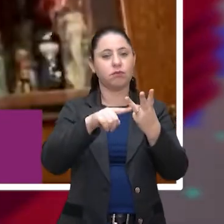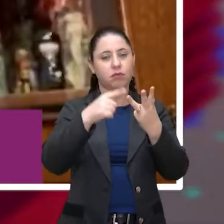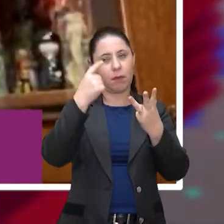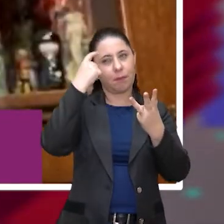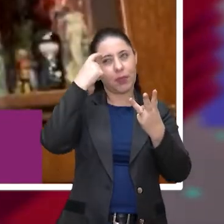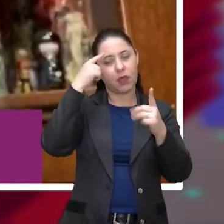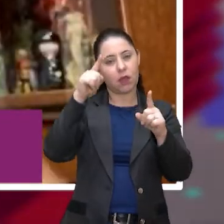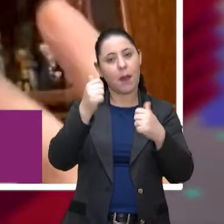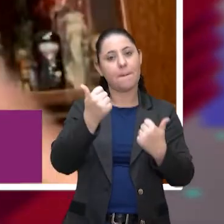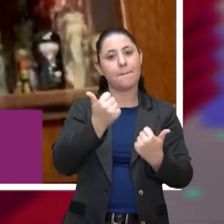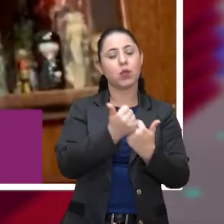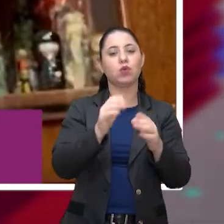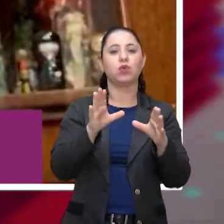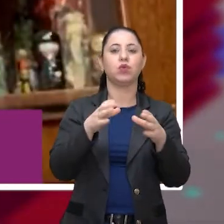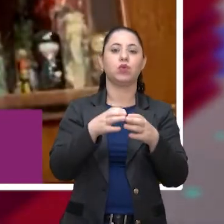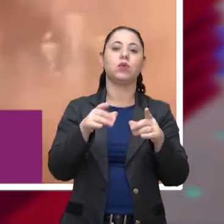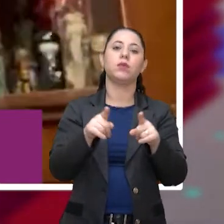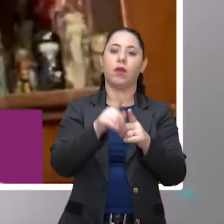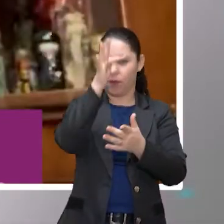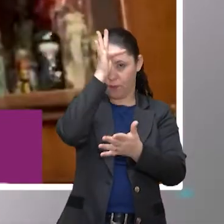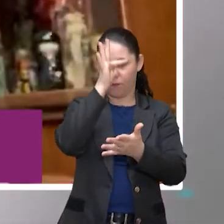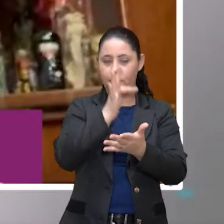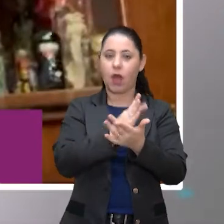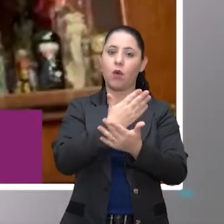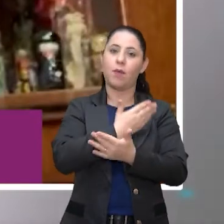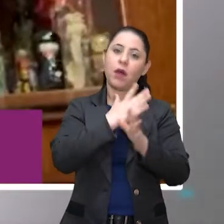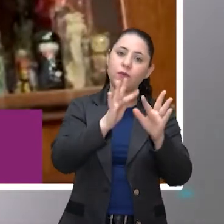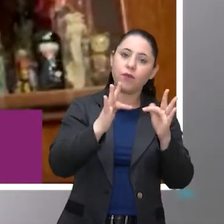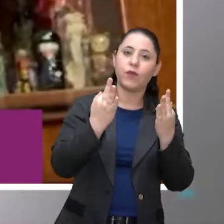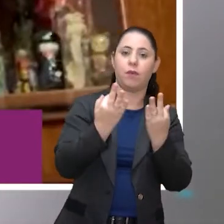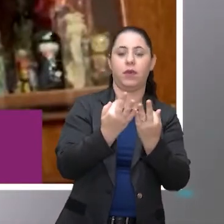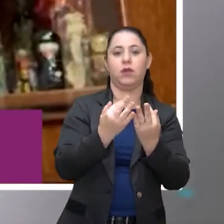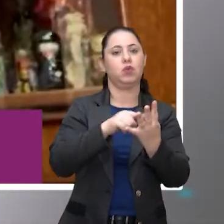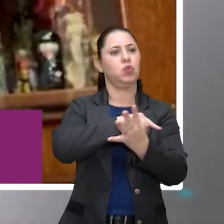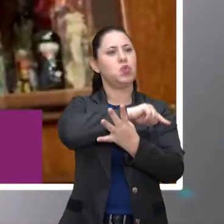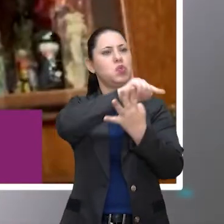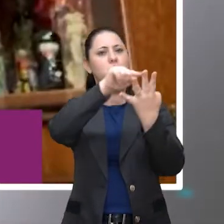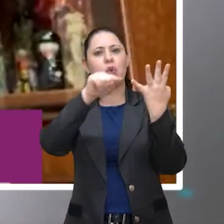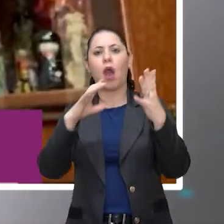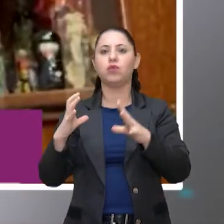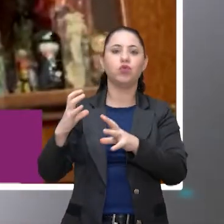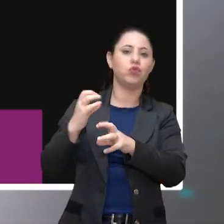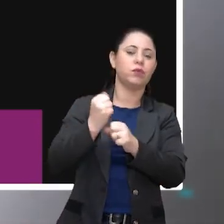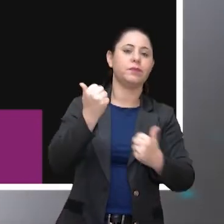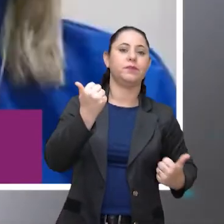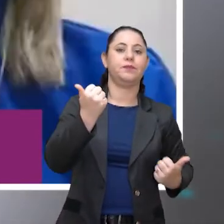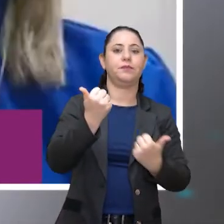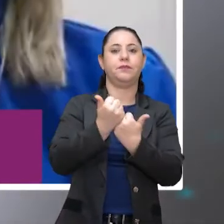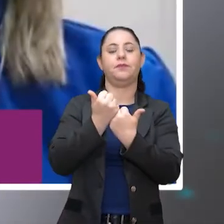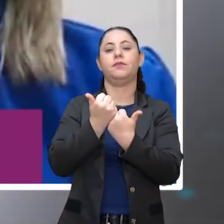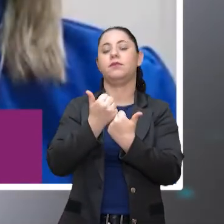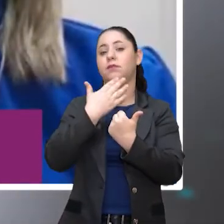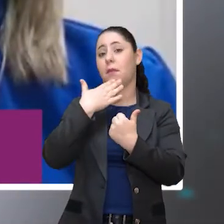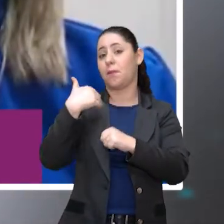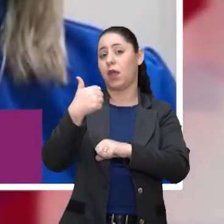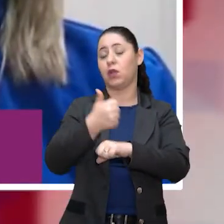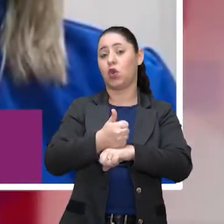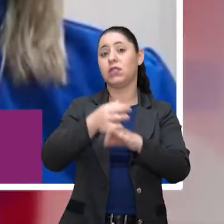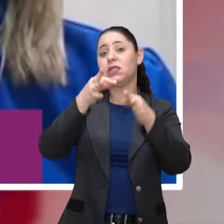os apoios de grupo, a fé, os amigos, a família, tudo isso são suportes que melhoram